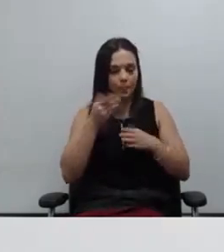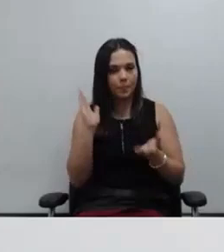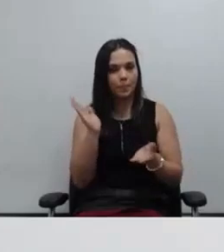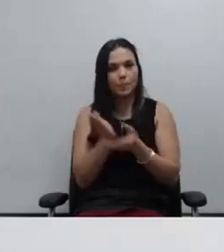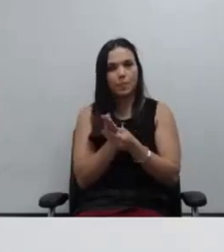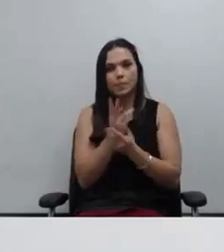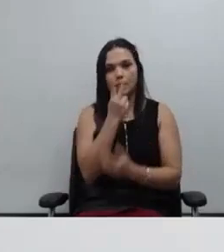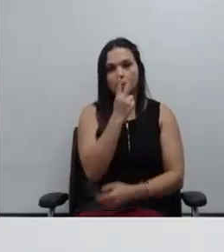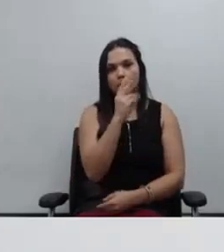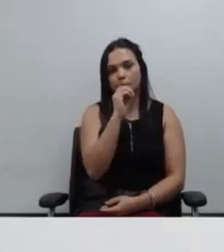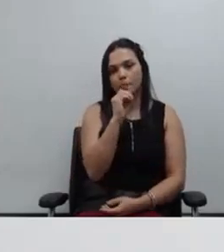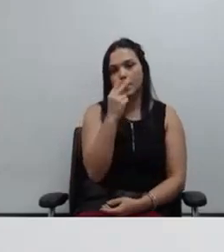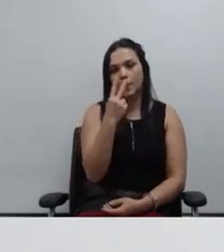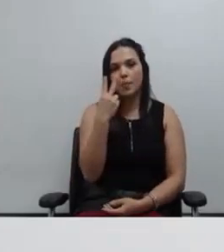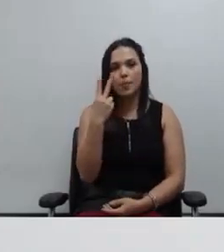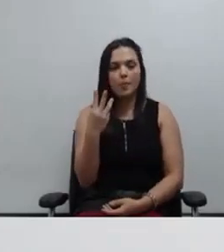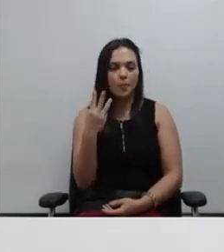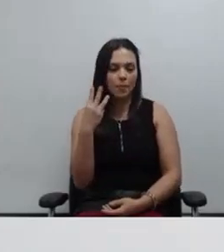número